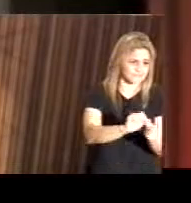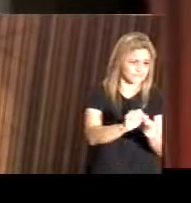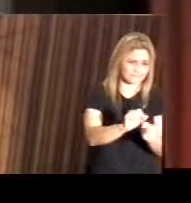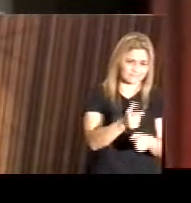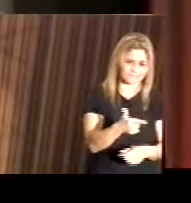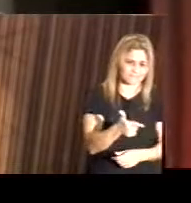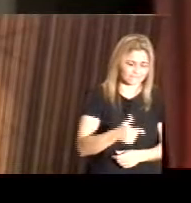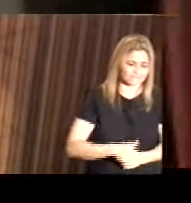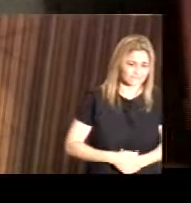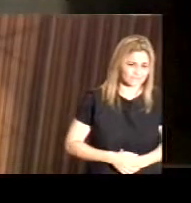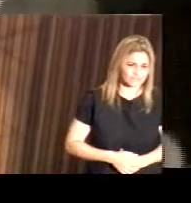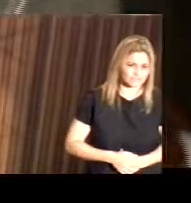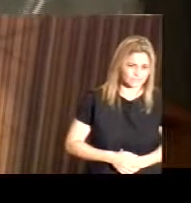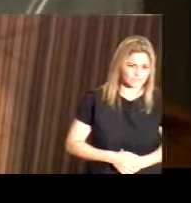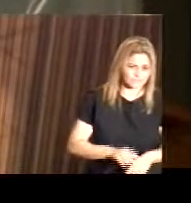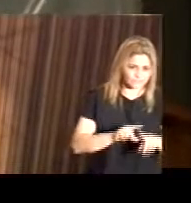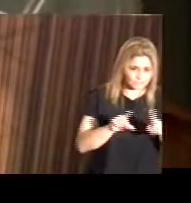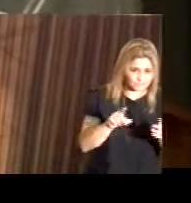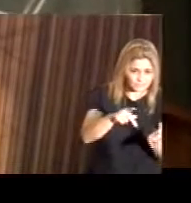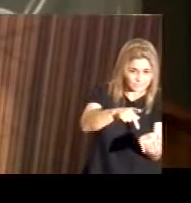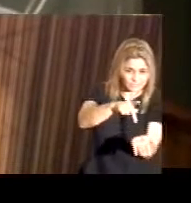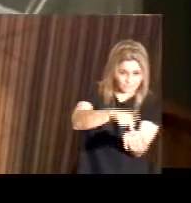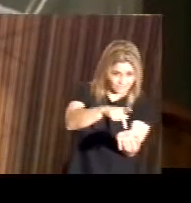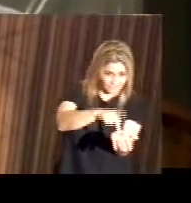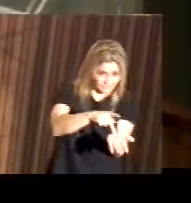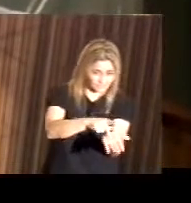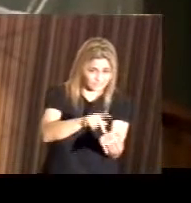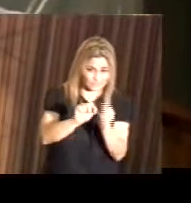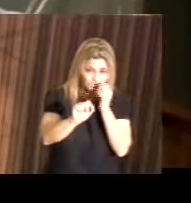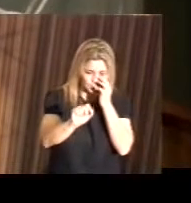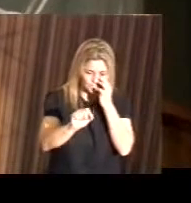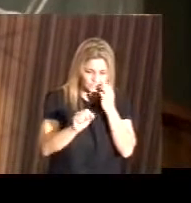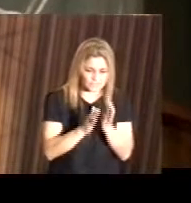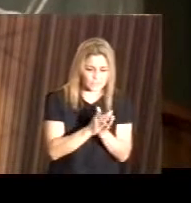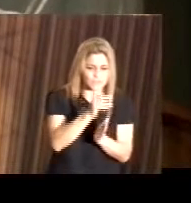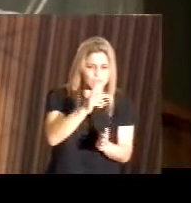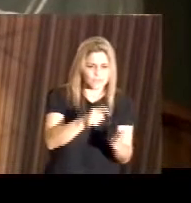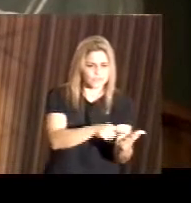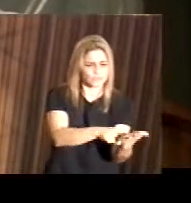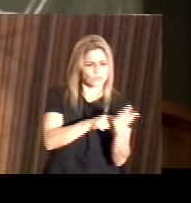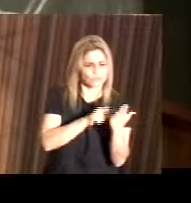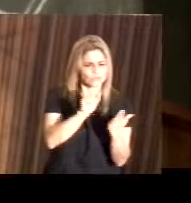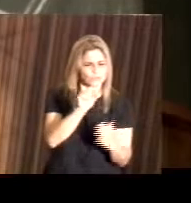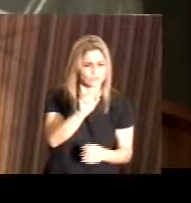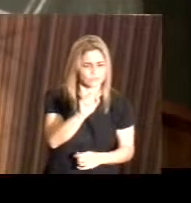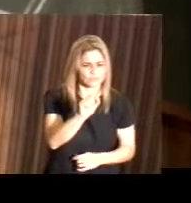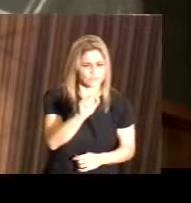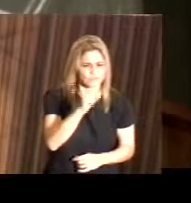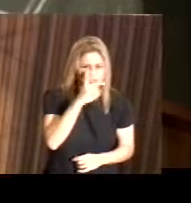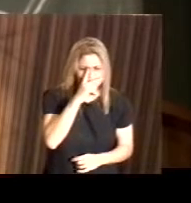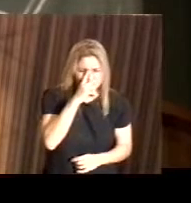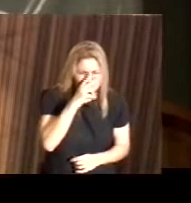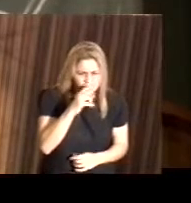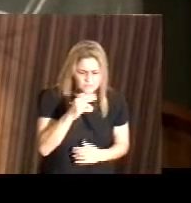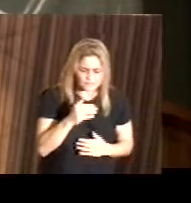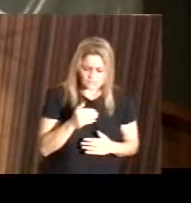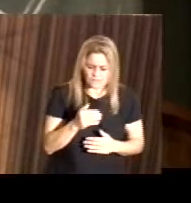E na verdade, o que a sequência bíblica nos mostra é um